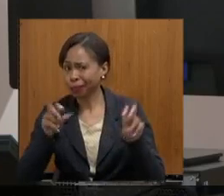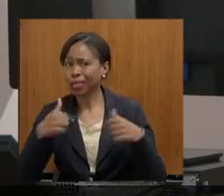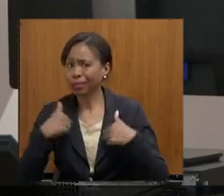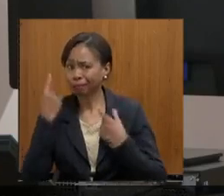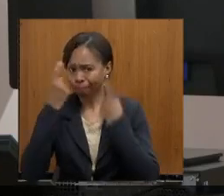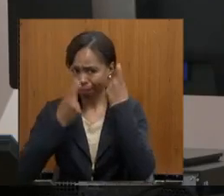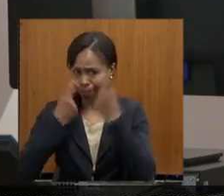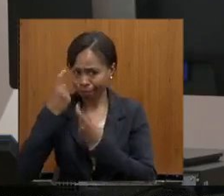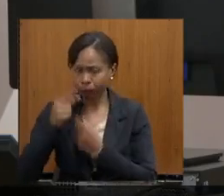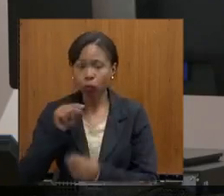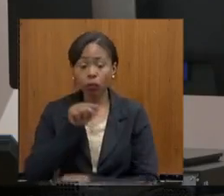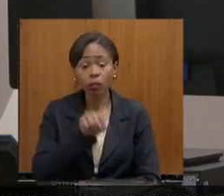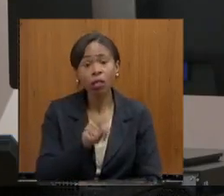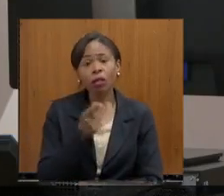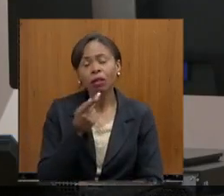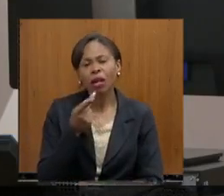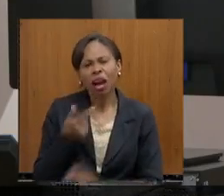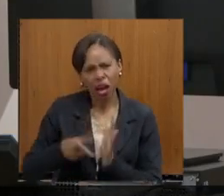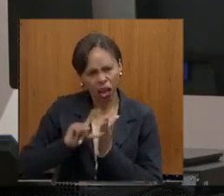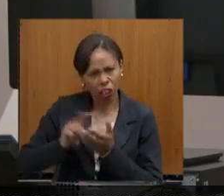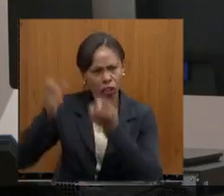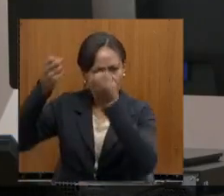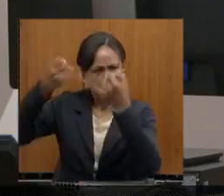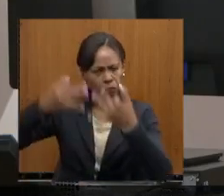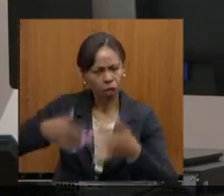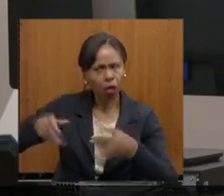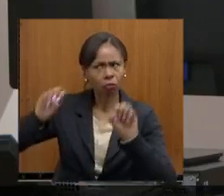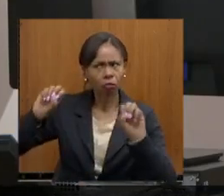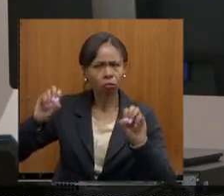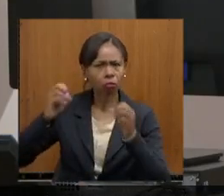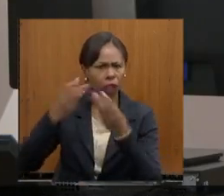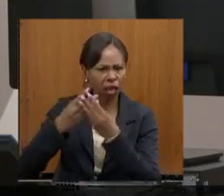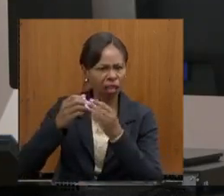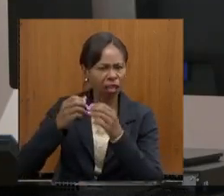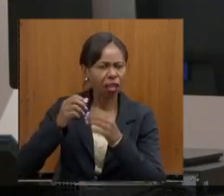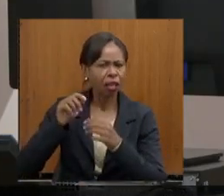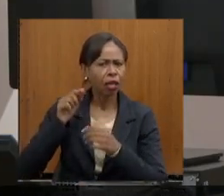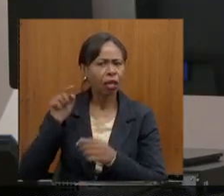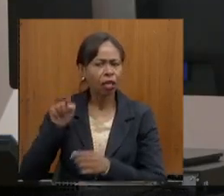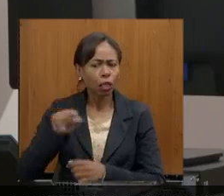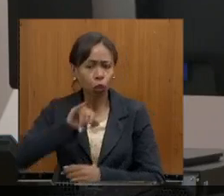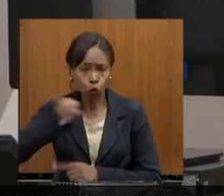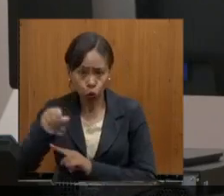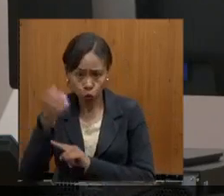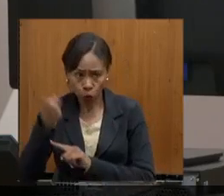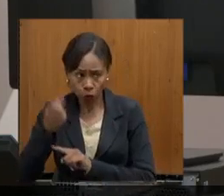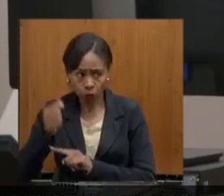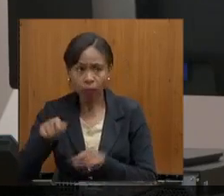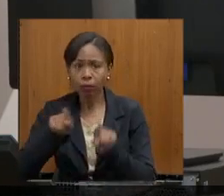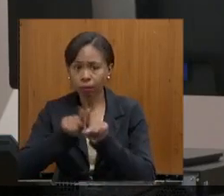você falou na sua exposição e o deputado João Leite também ficou preocupado